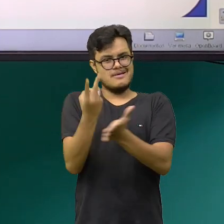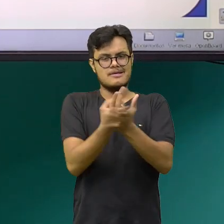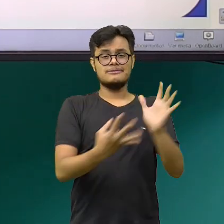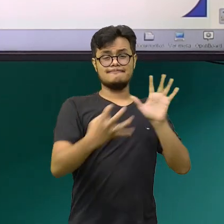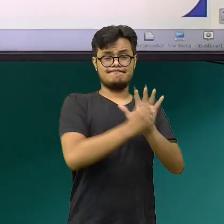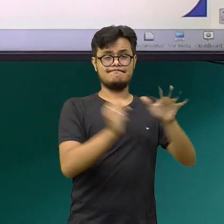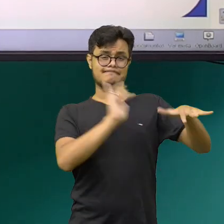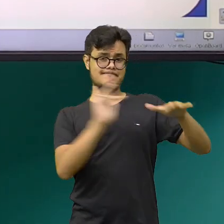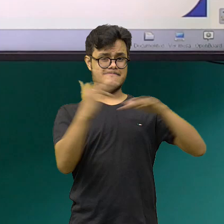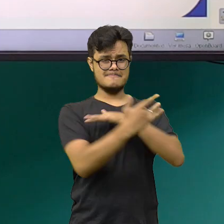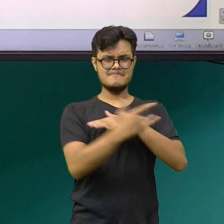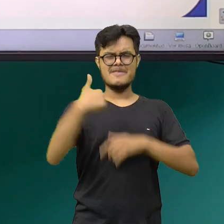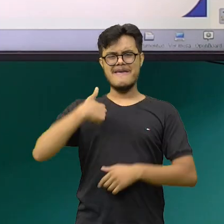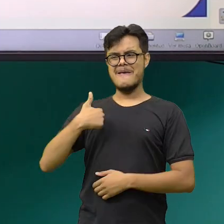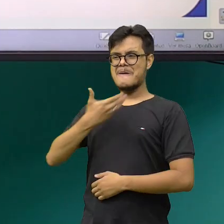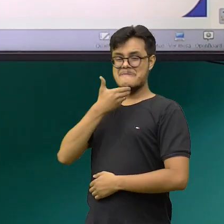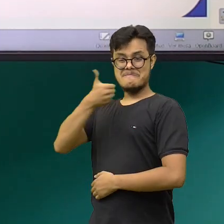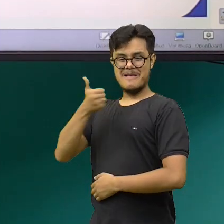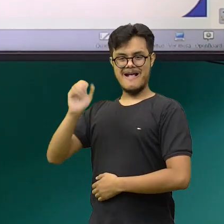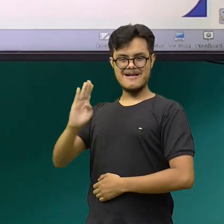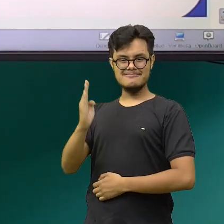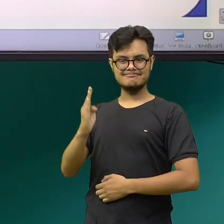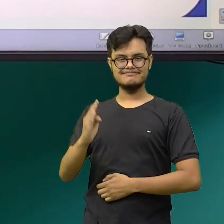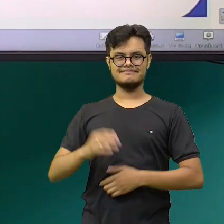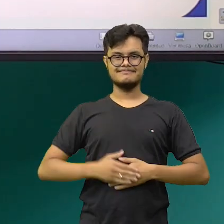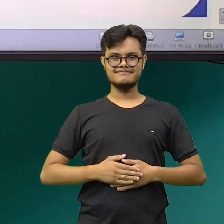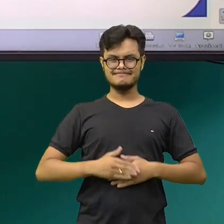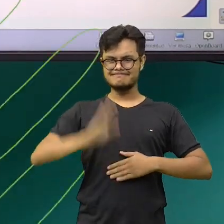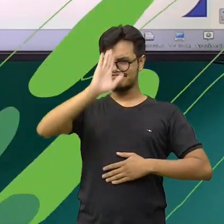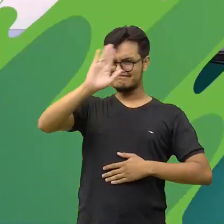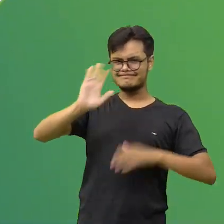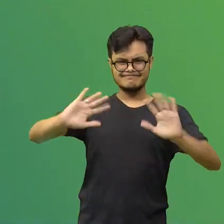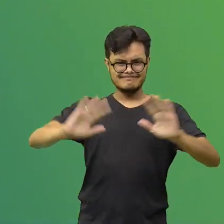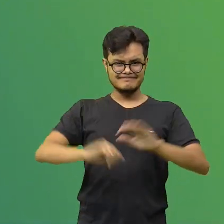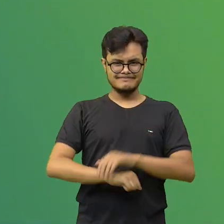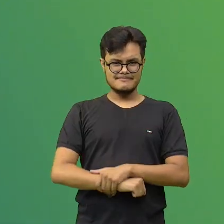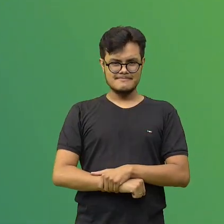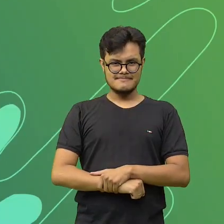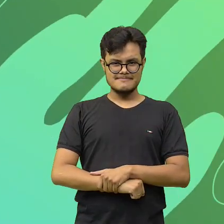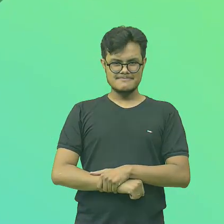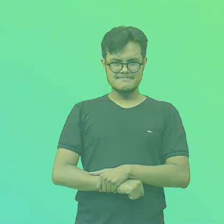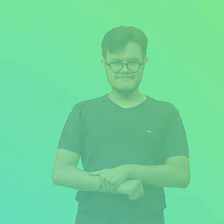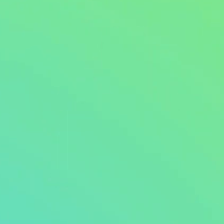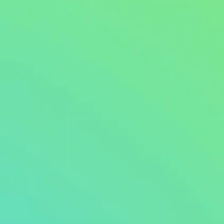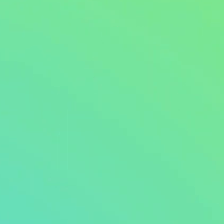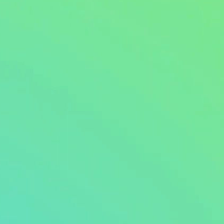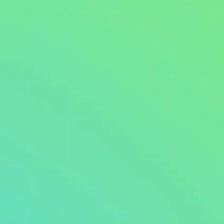redes sociais o Brabo da Biologia, siga também o Preveste UEA. Valeu, galera, tchau, um abraço!